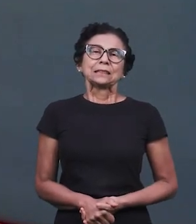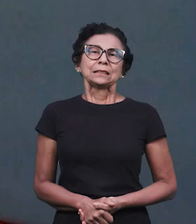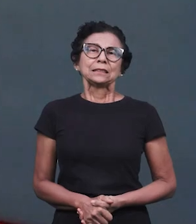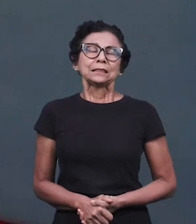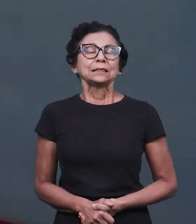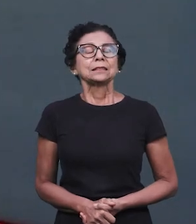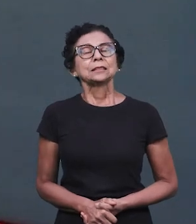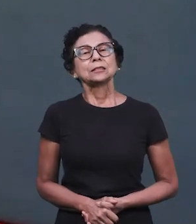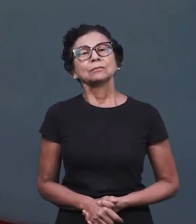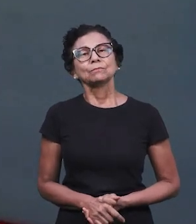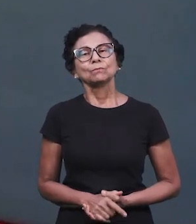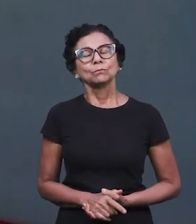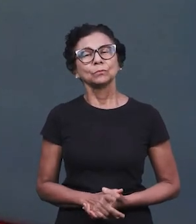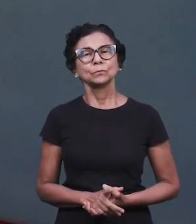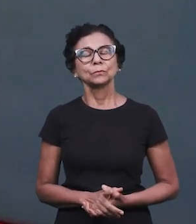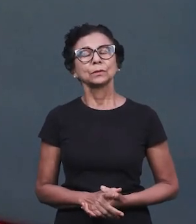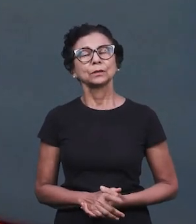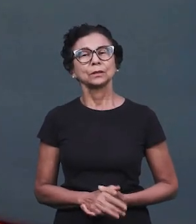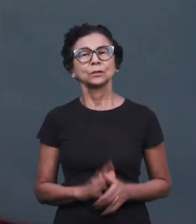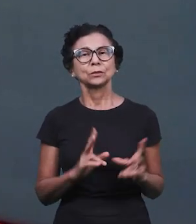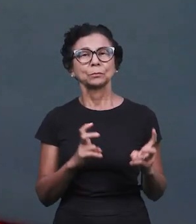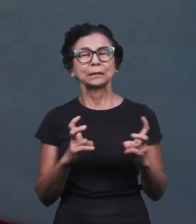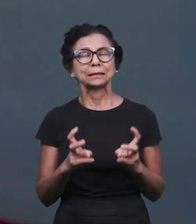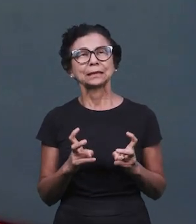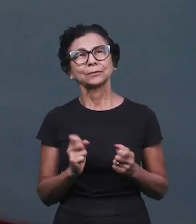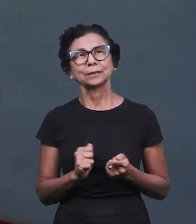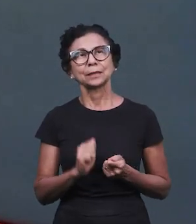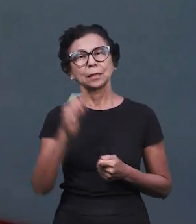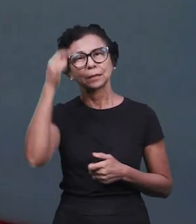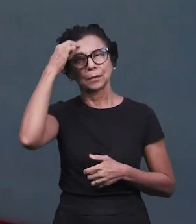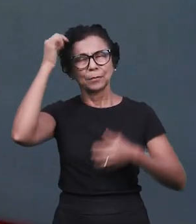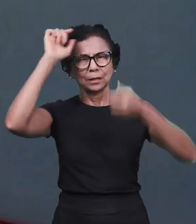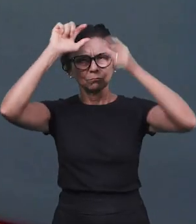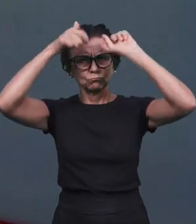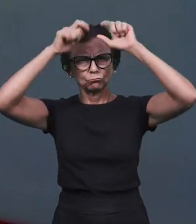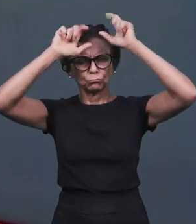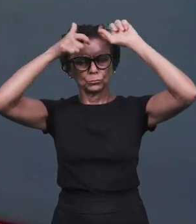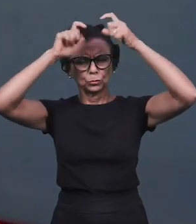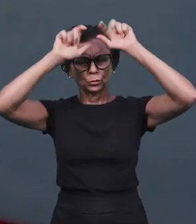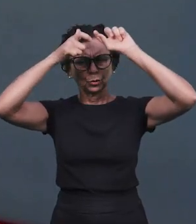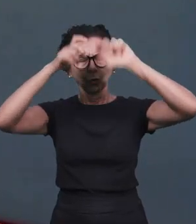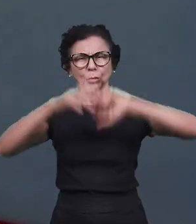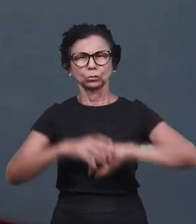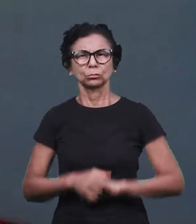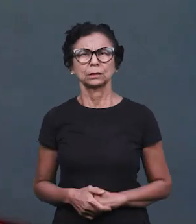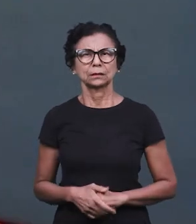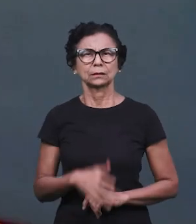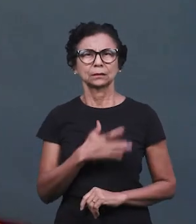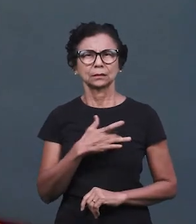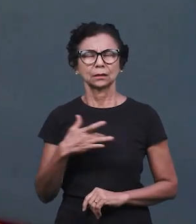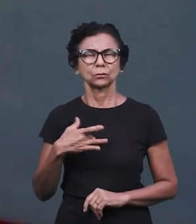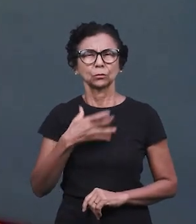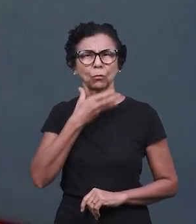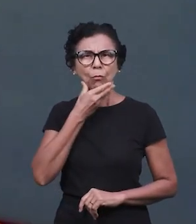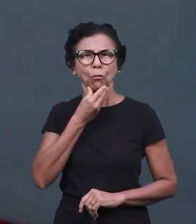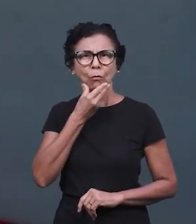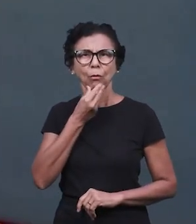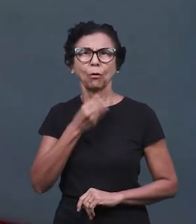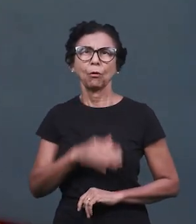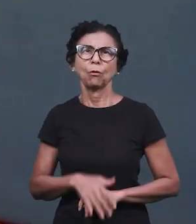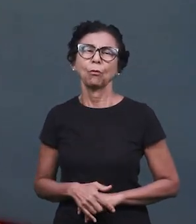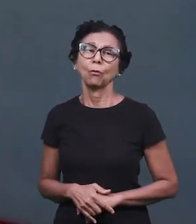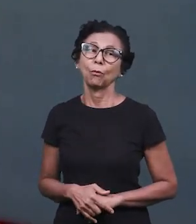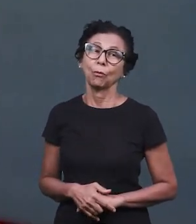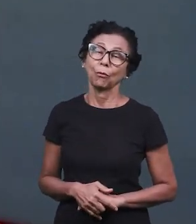o adoecimento, né, ou a presença de um transtorno mental na saúde masculina, que já tem algumas dificuldades em